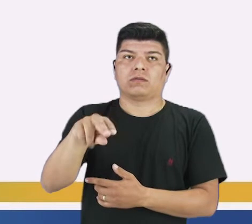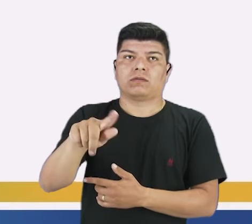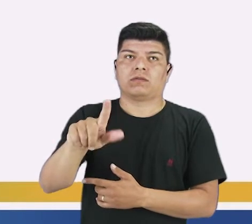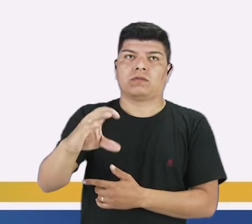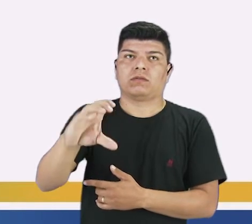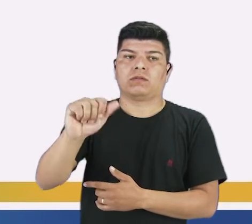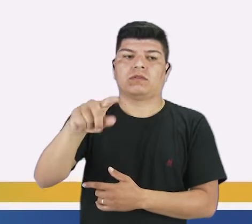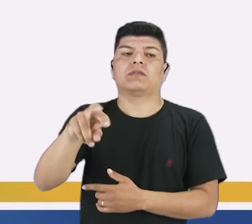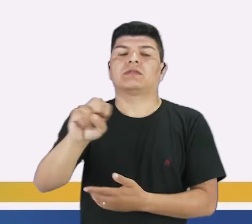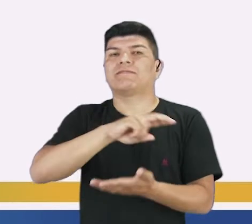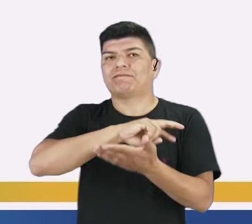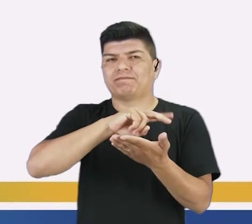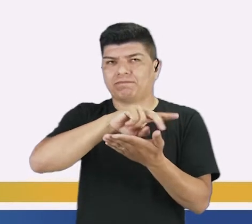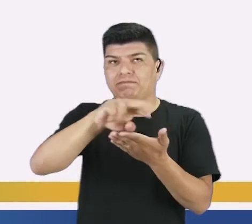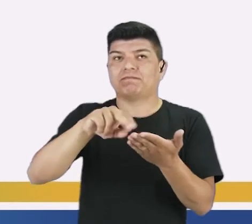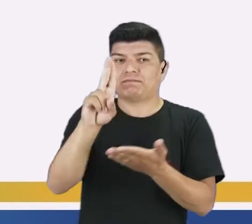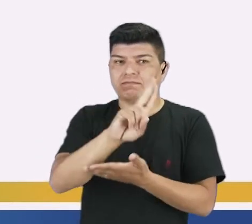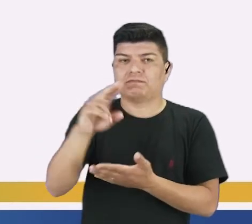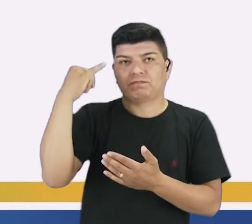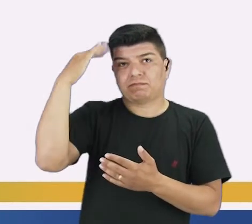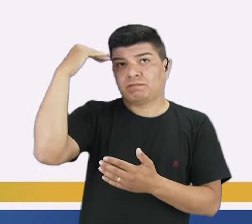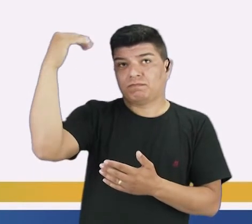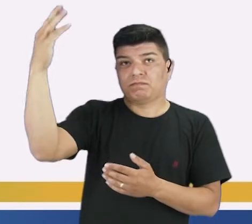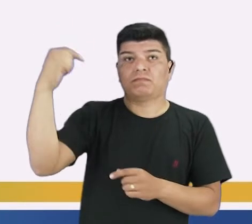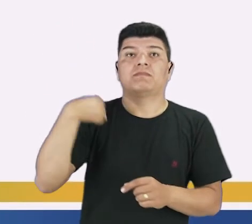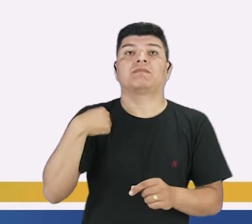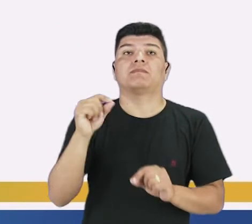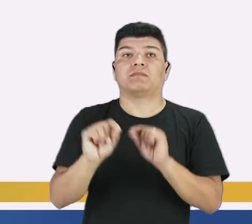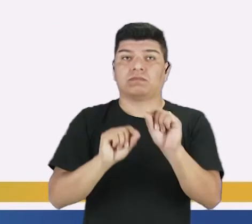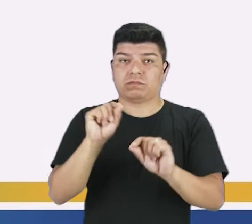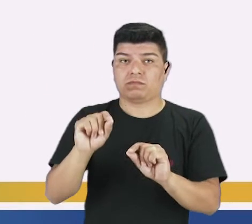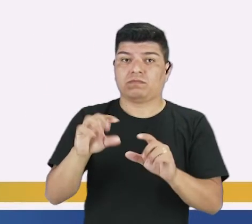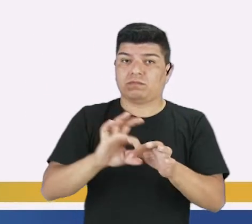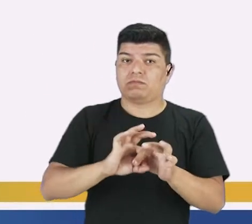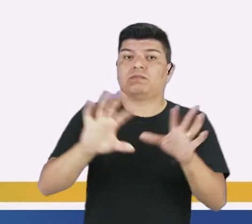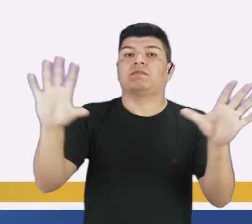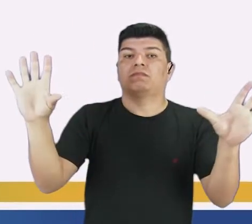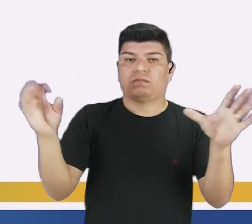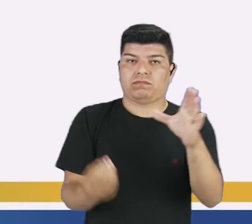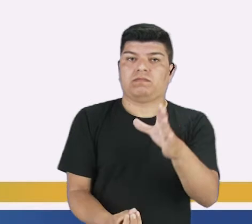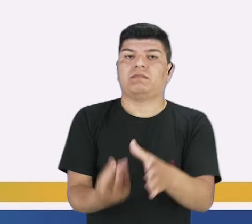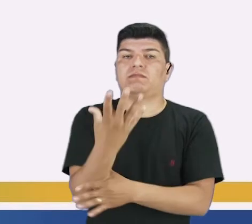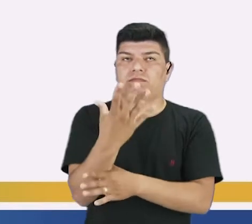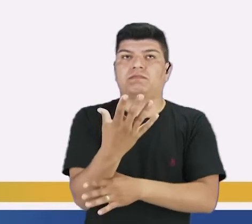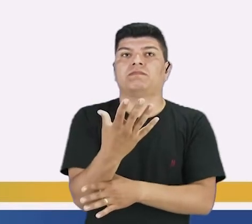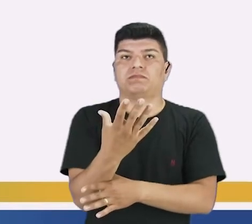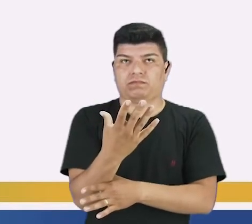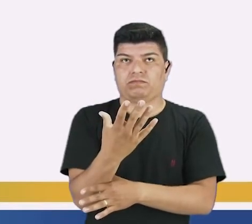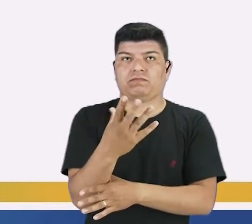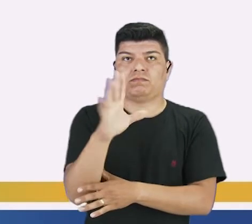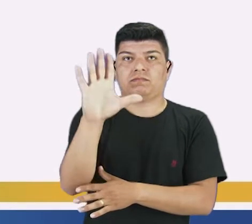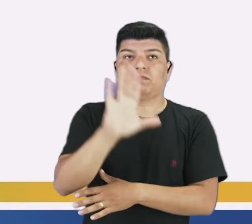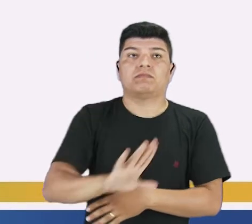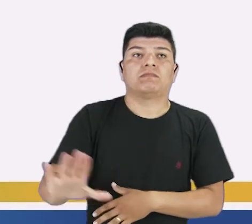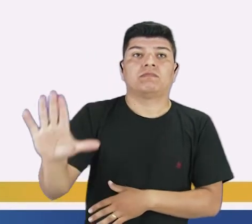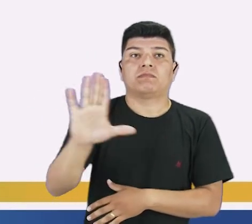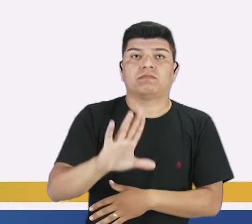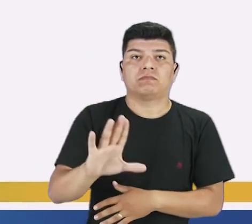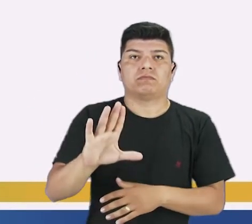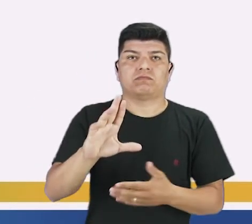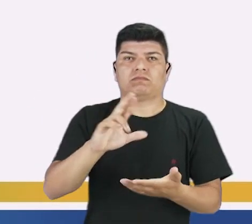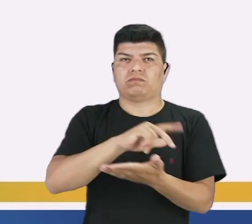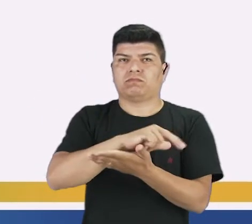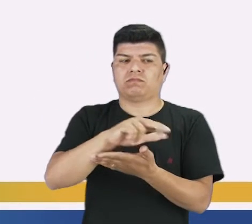Visconde Tauná e tantos outros nomes que surgiram, foi marcado pela liberdade de criação, pelo nacionalismo, pelo